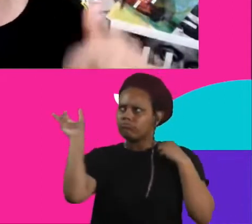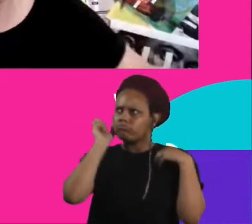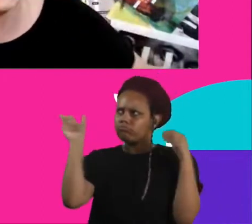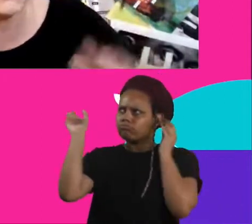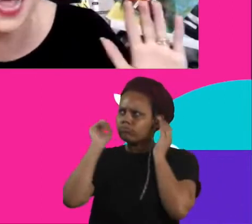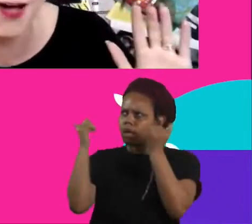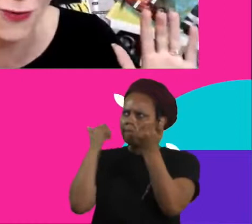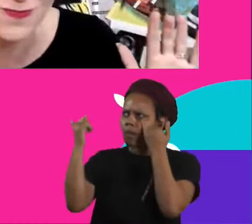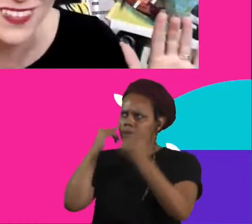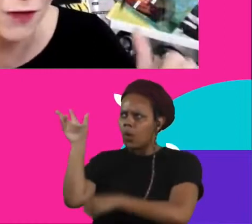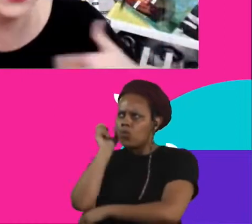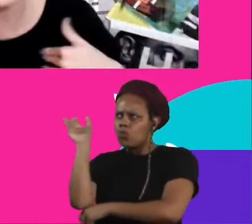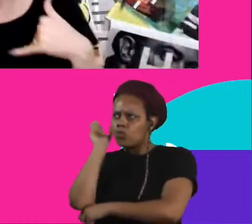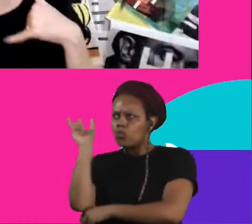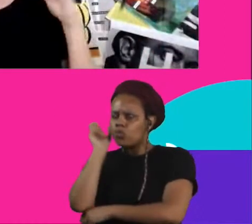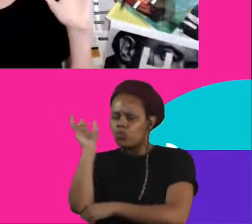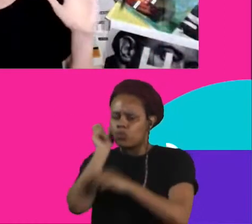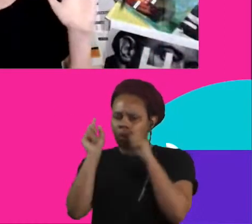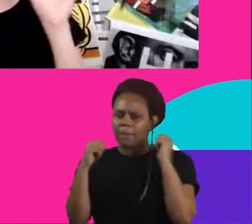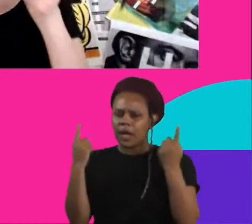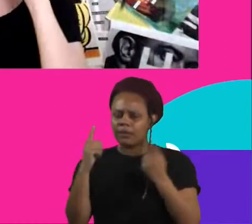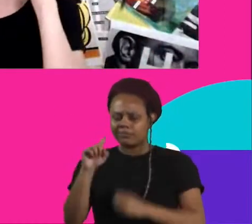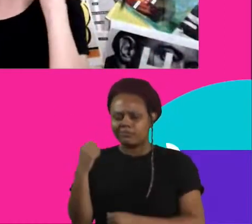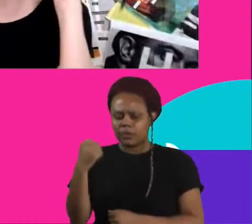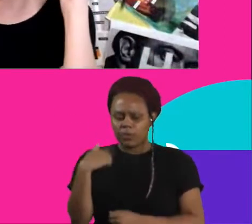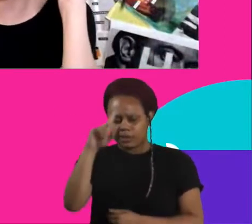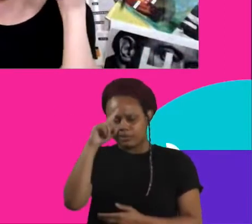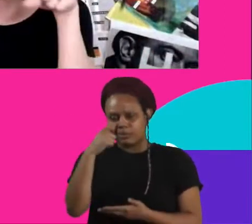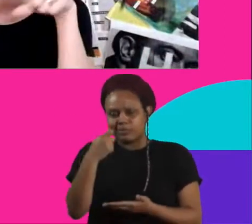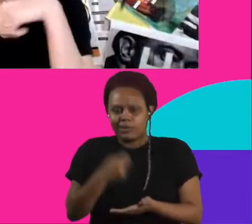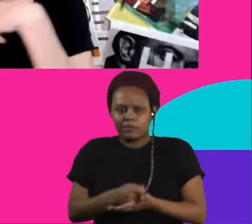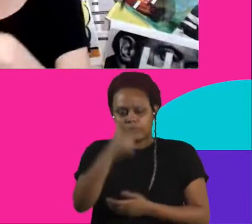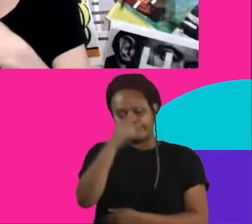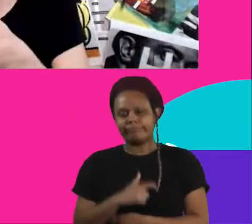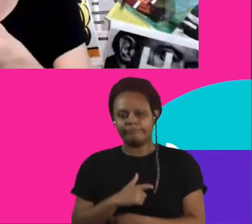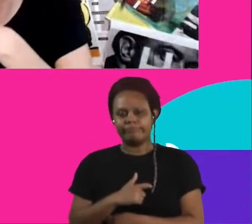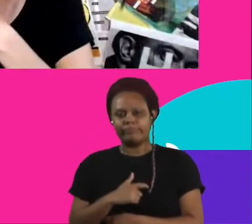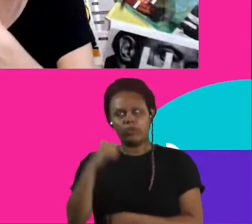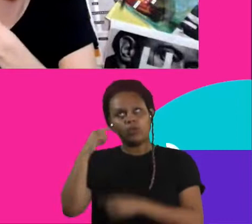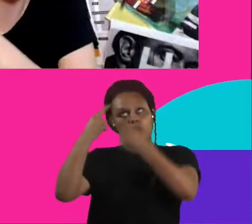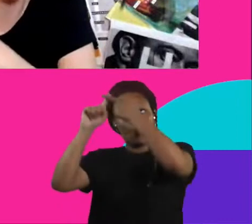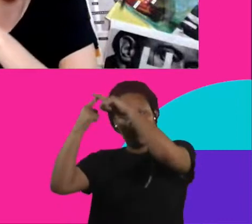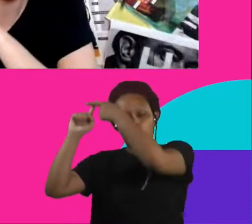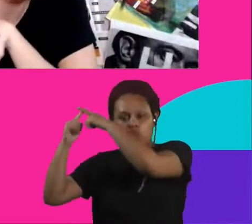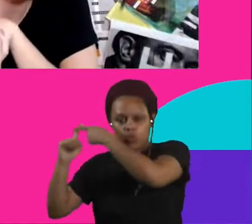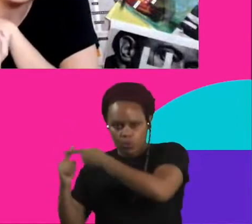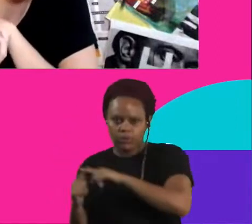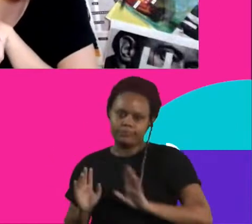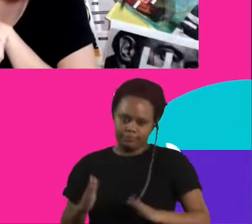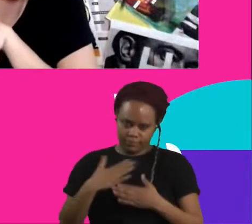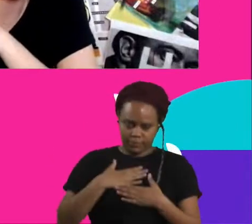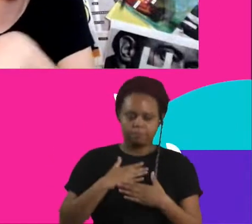informações que não está me dando, mas no final eu vou tomar a decisão por mim. Eu não estou processando aquela parada. E o último é o político, a